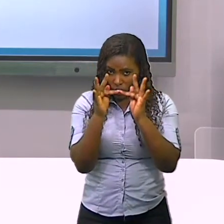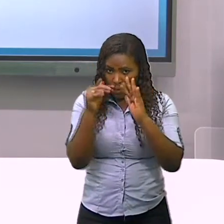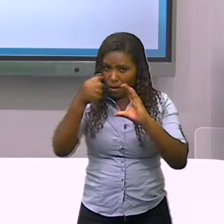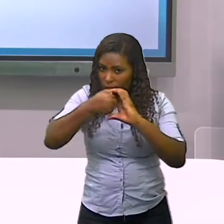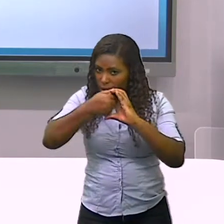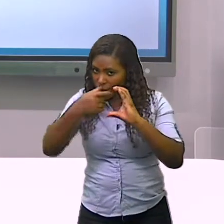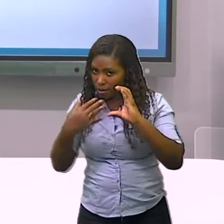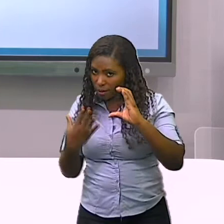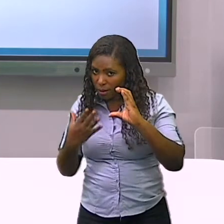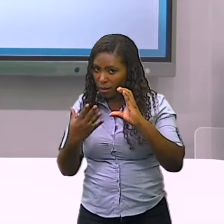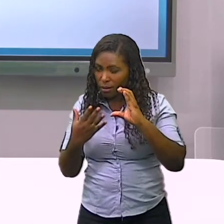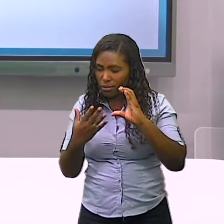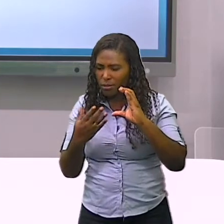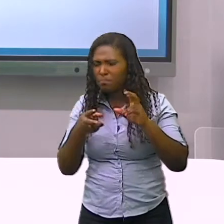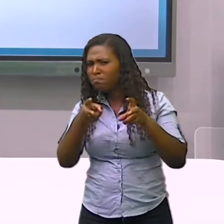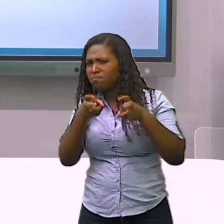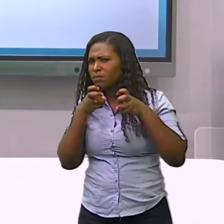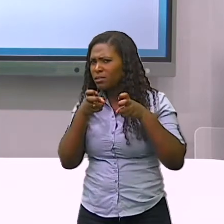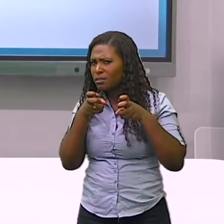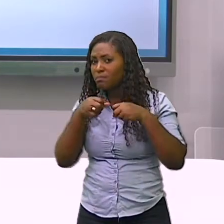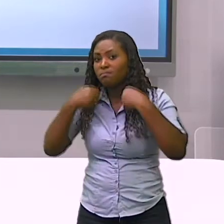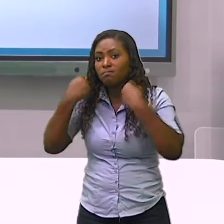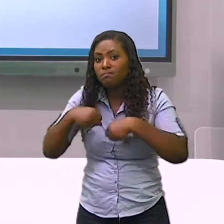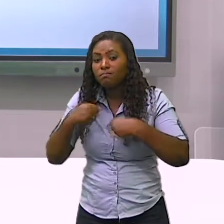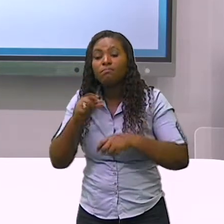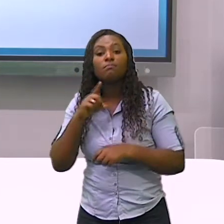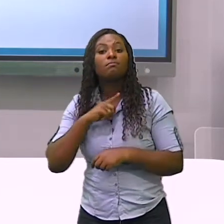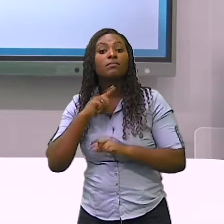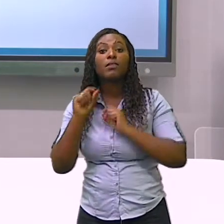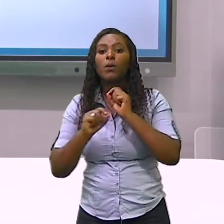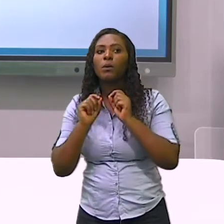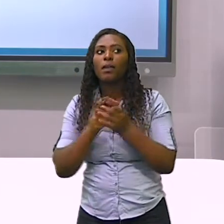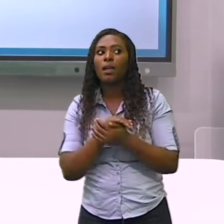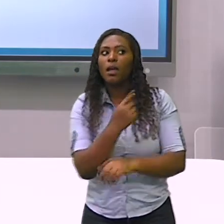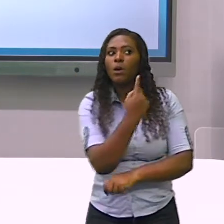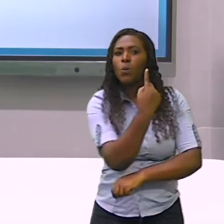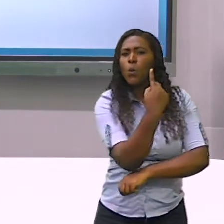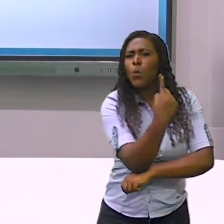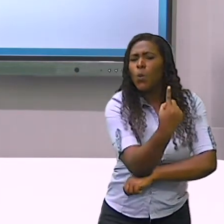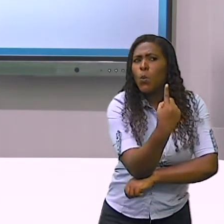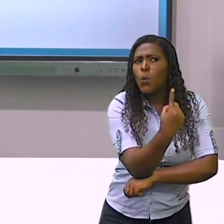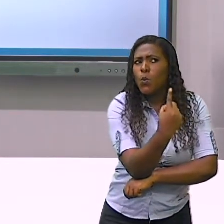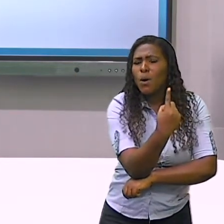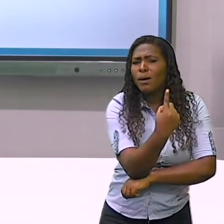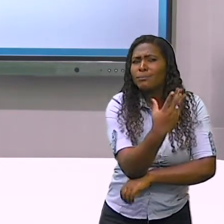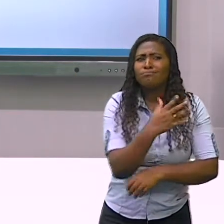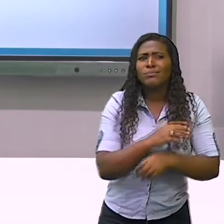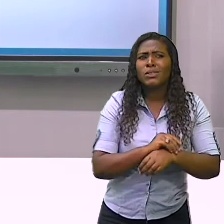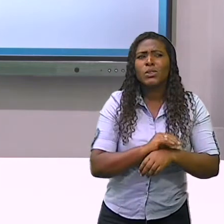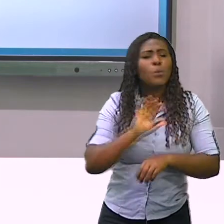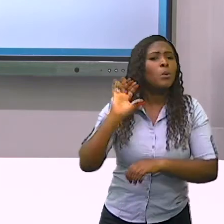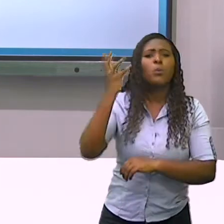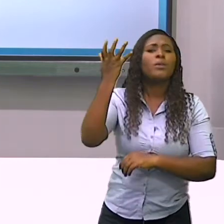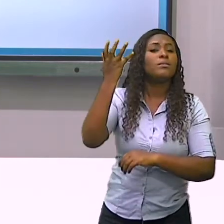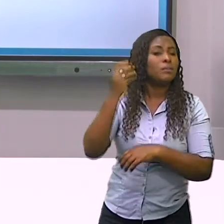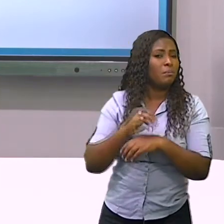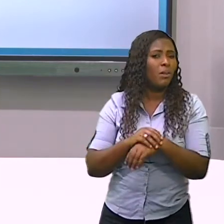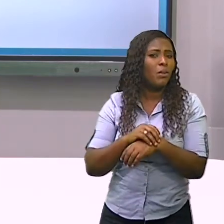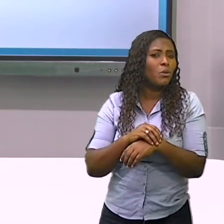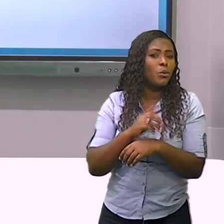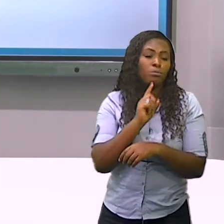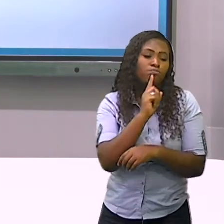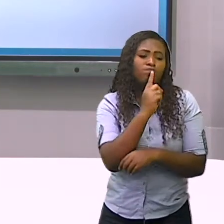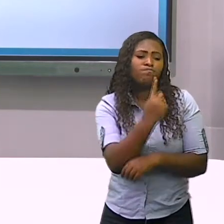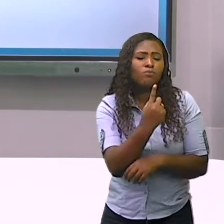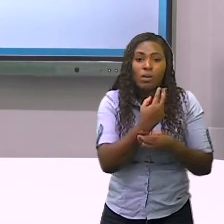uma grandeza tem que existir correspondente na outra grandeza, uma